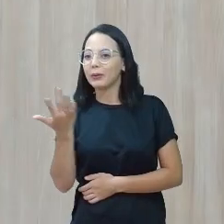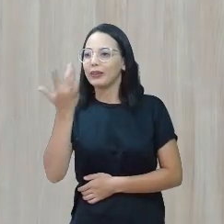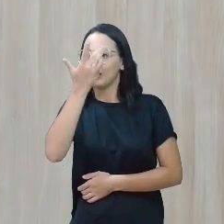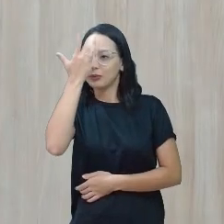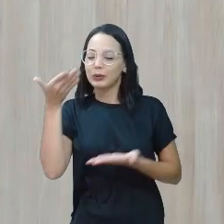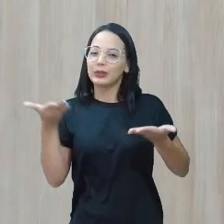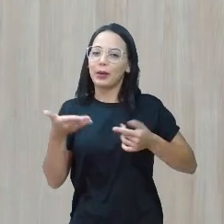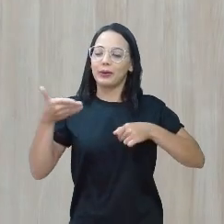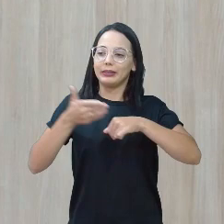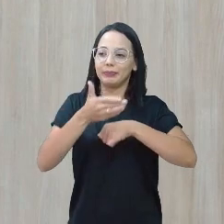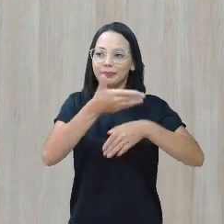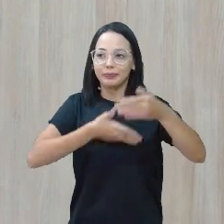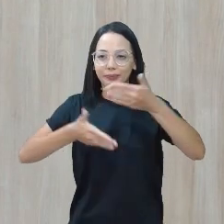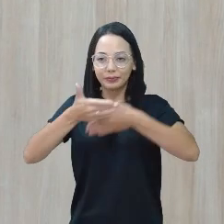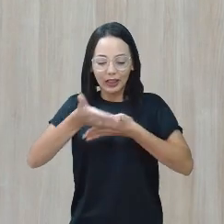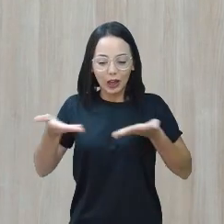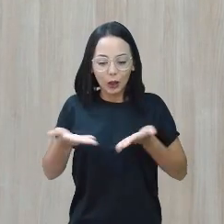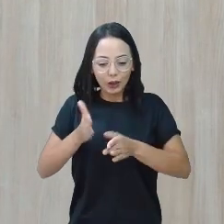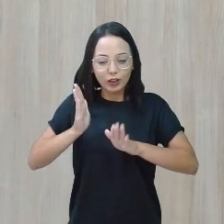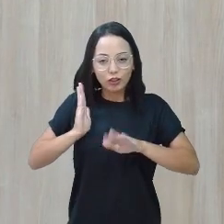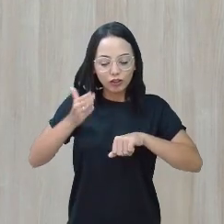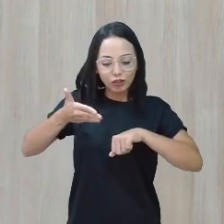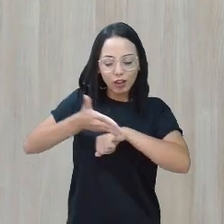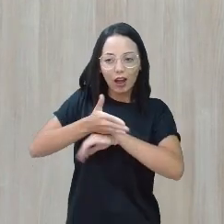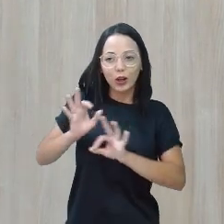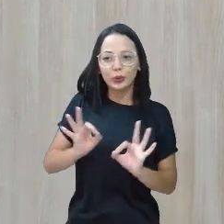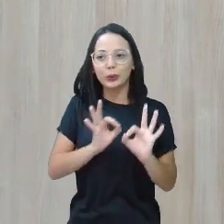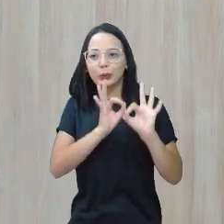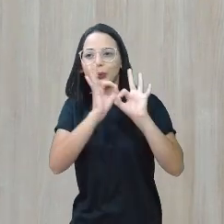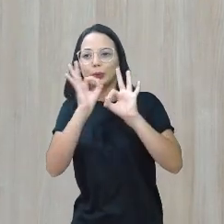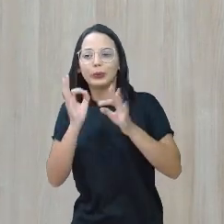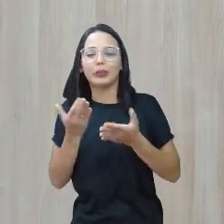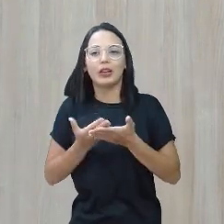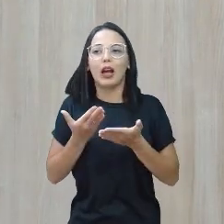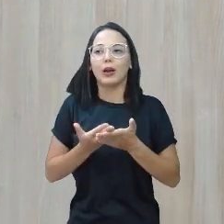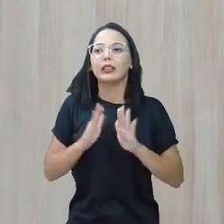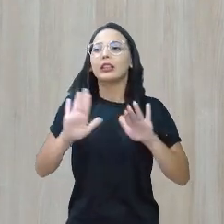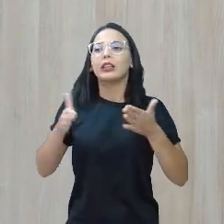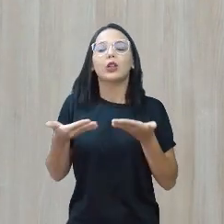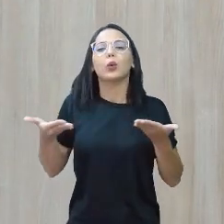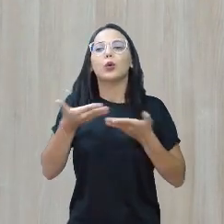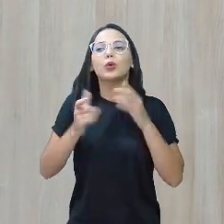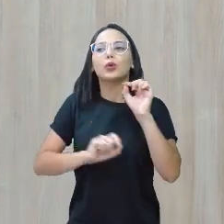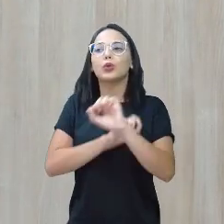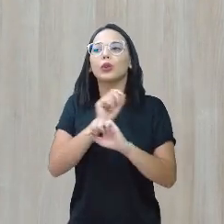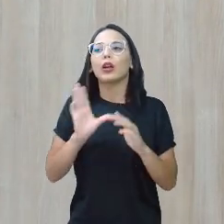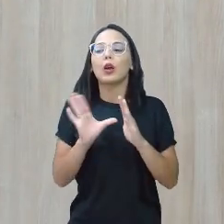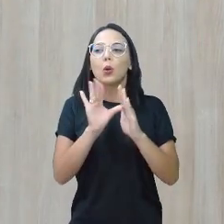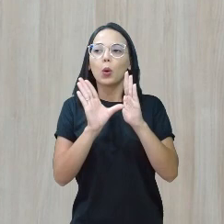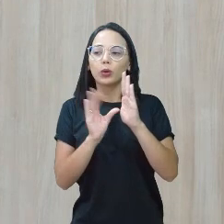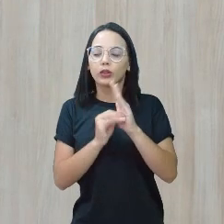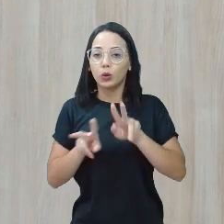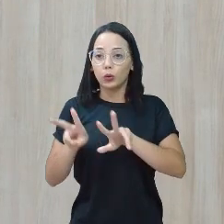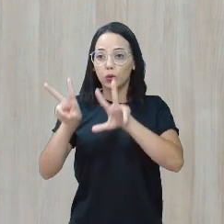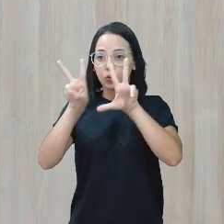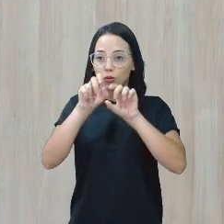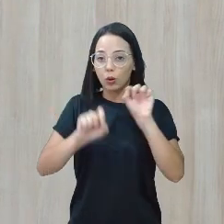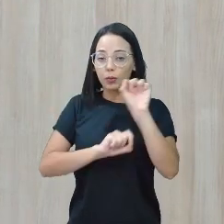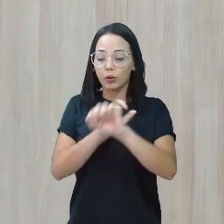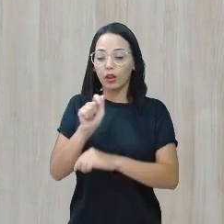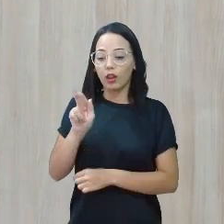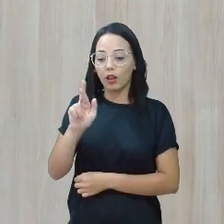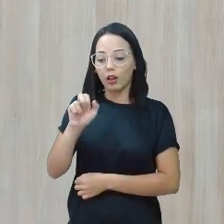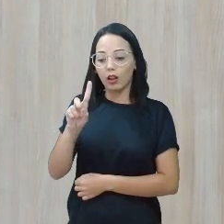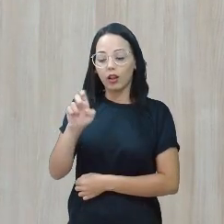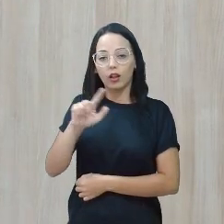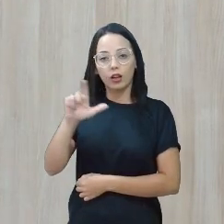está participando e aí já está chegando para assistir a aula, viu? Vamos continuar hoje. A gente vai entrar no nosso conteúdo sobre grandeza